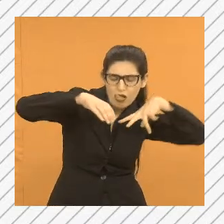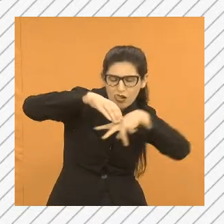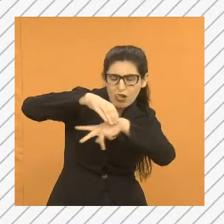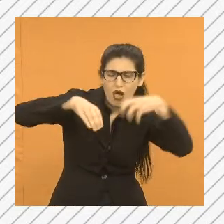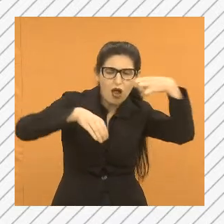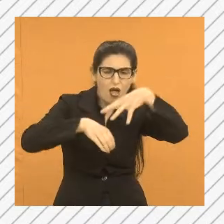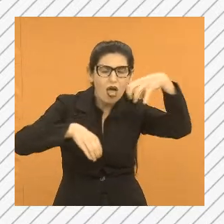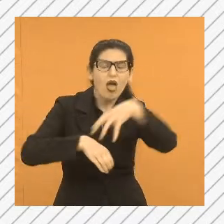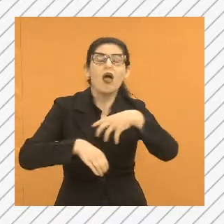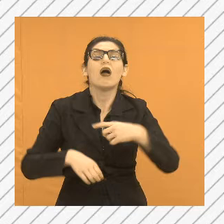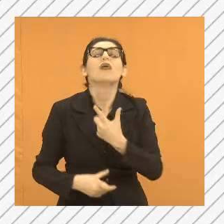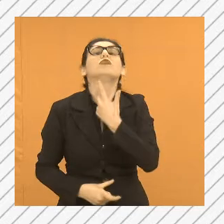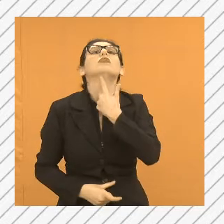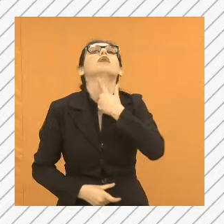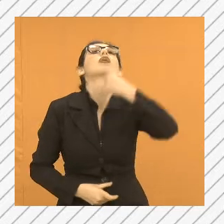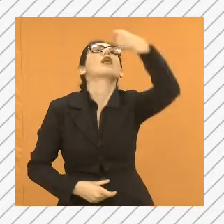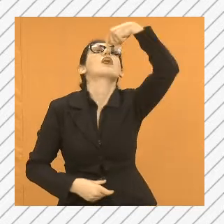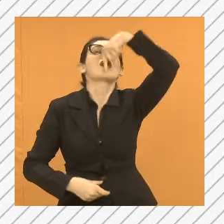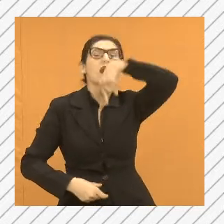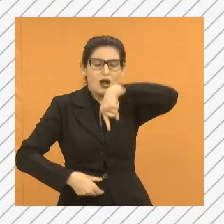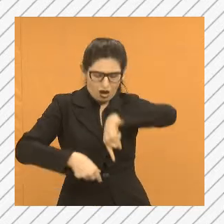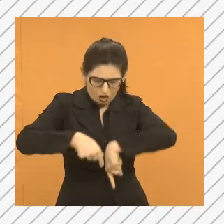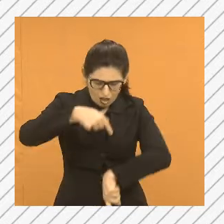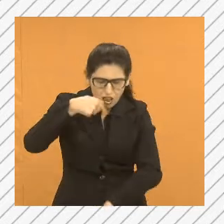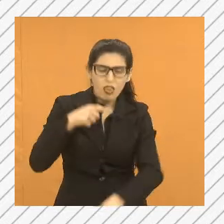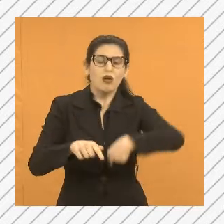eletroneuromiografia, endoscopia Holter,